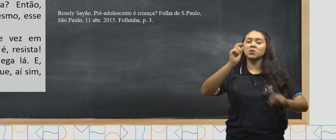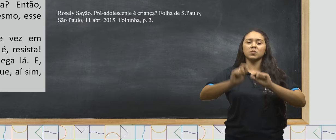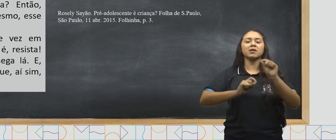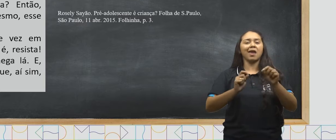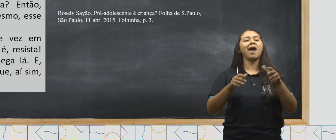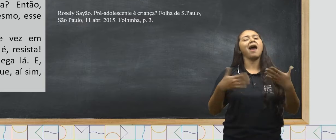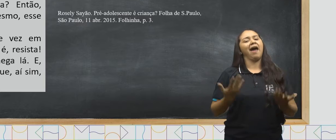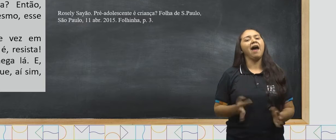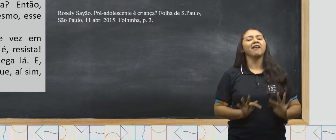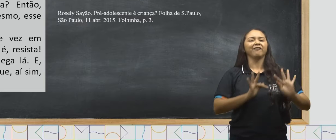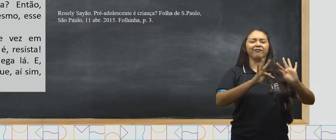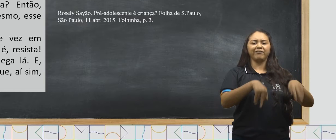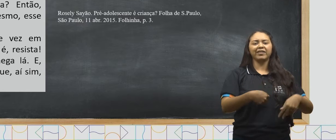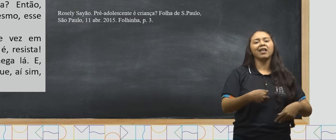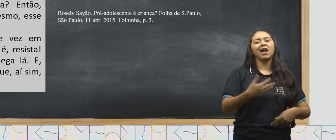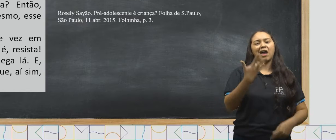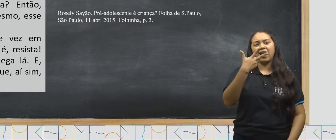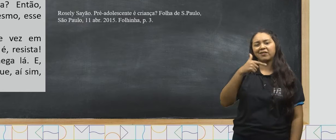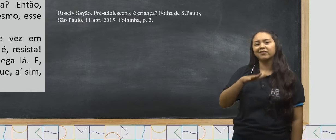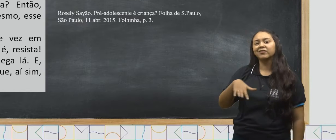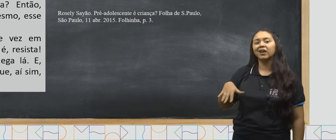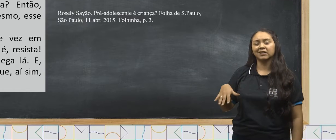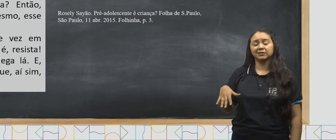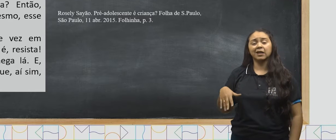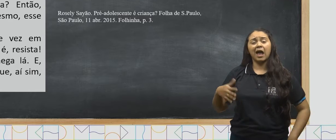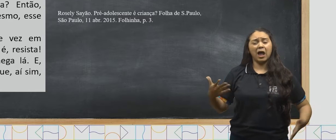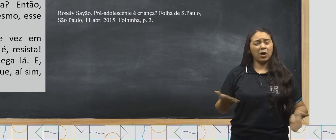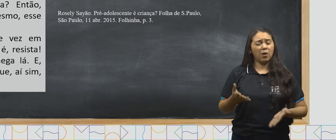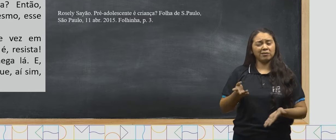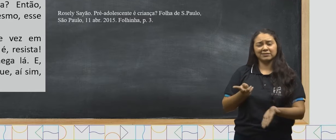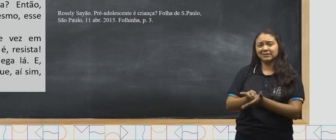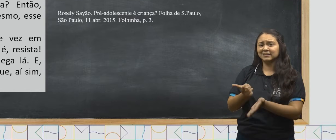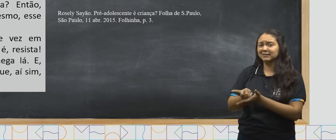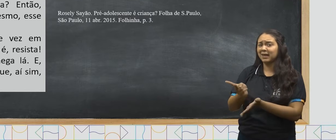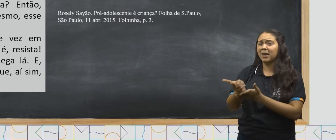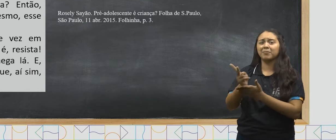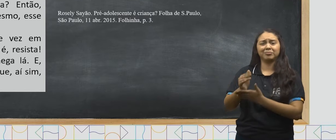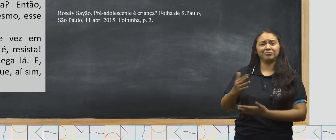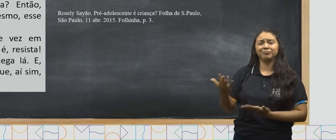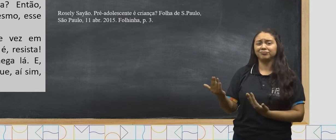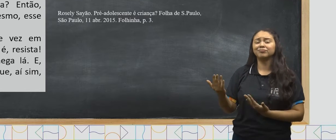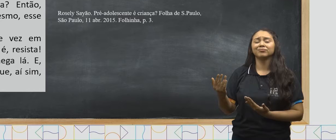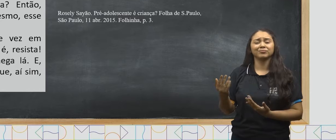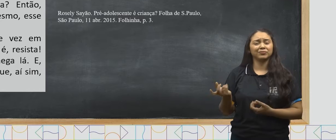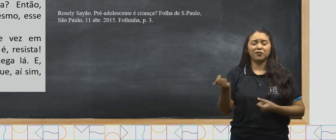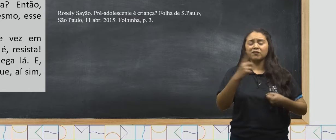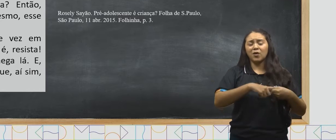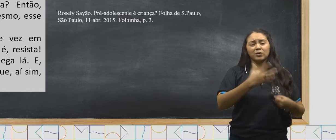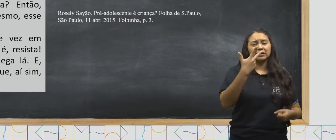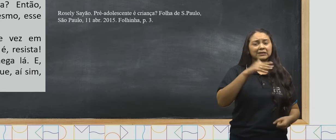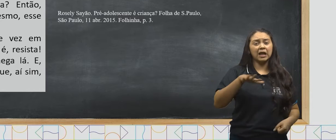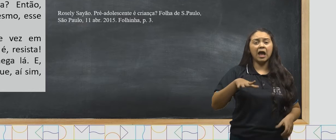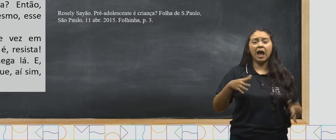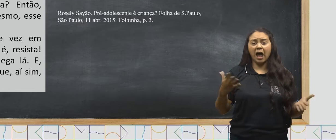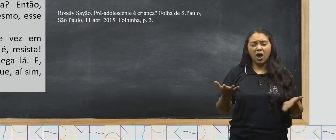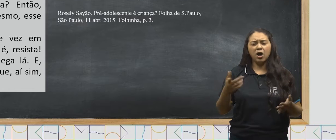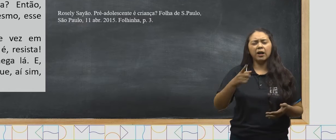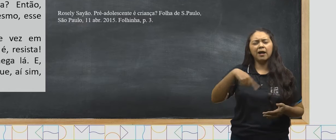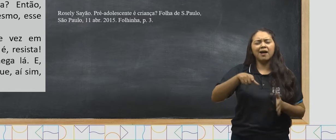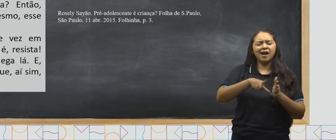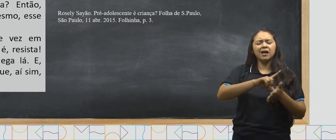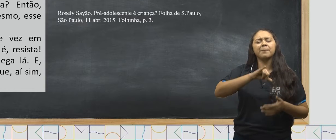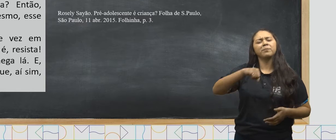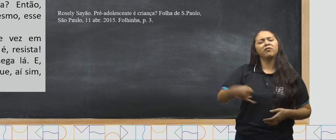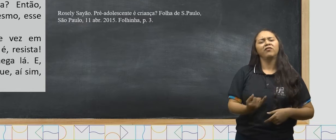sim, acabou a infância e para sempre. Por enquanto, use seu tempo